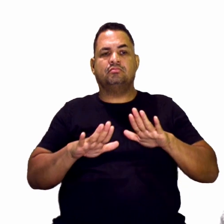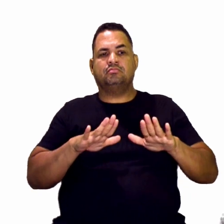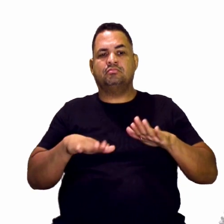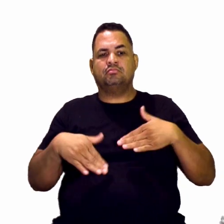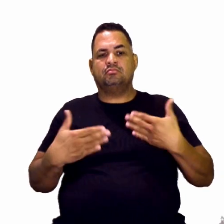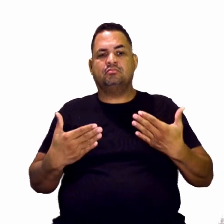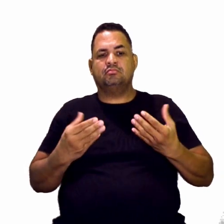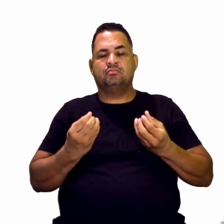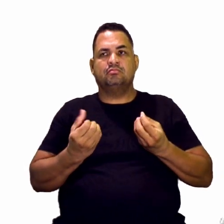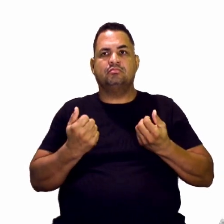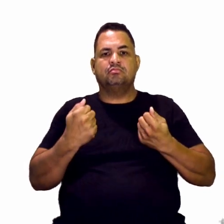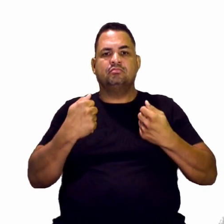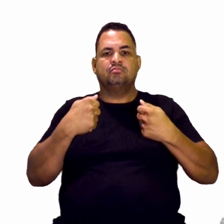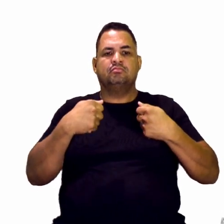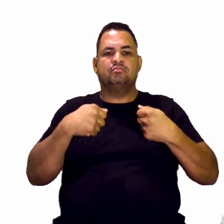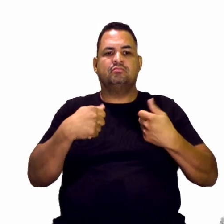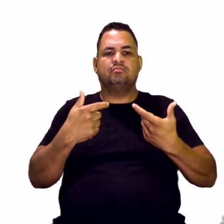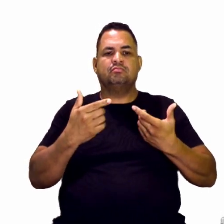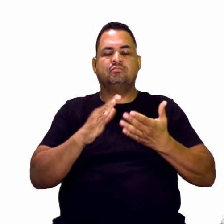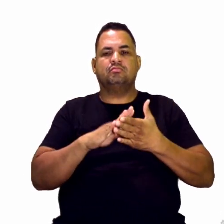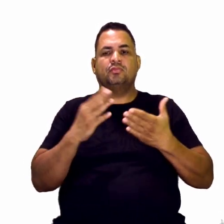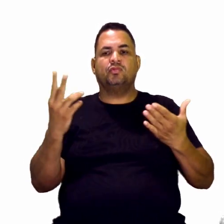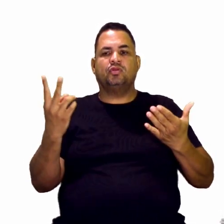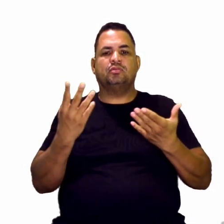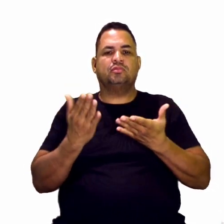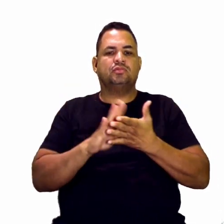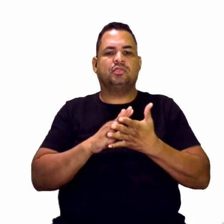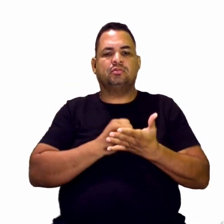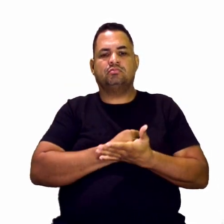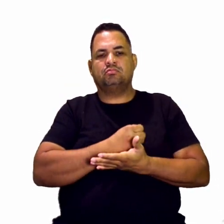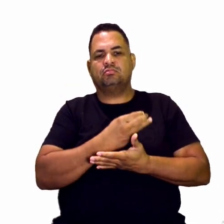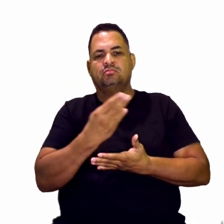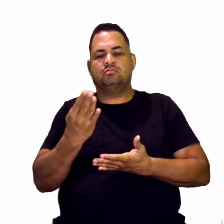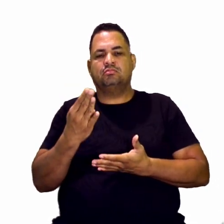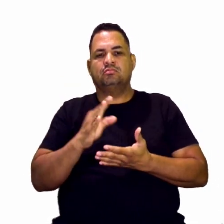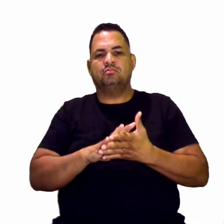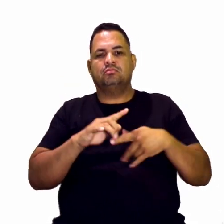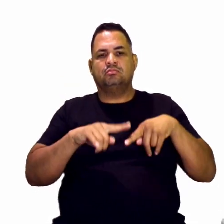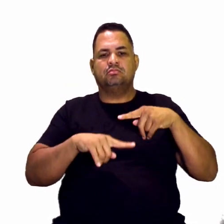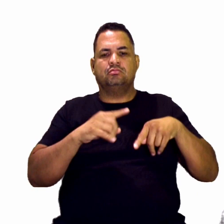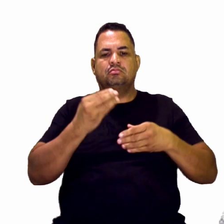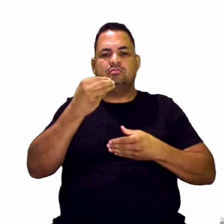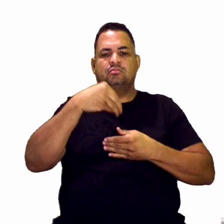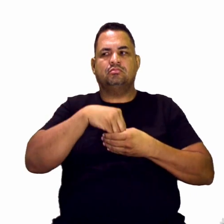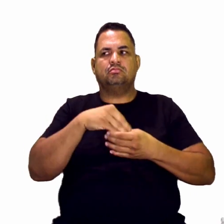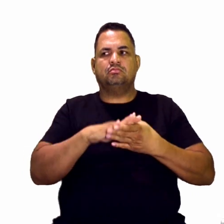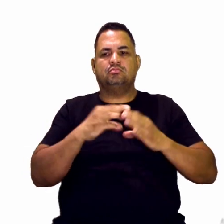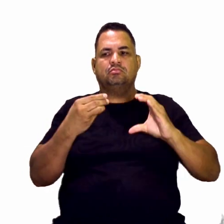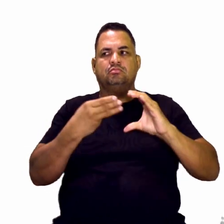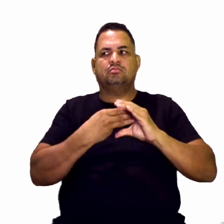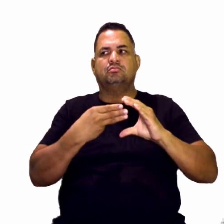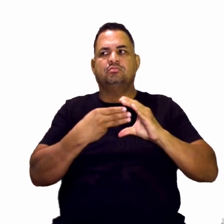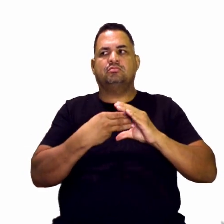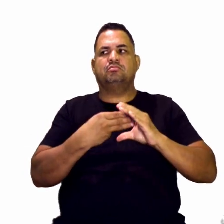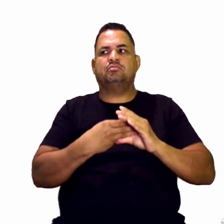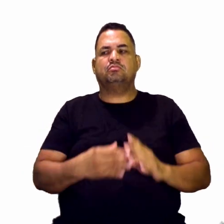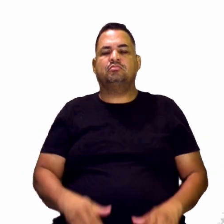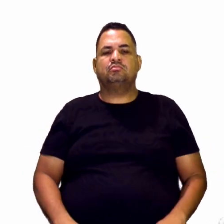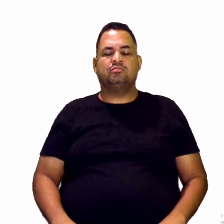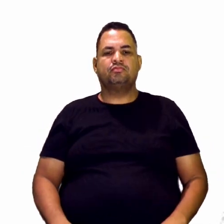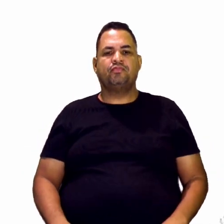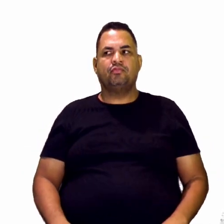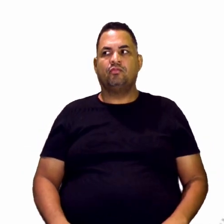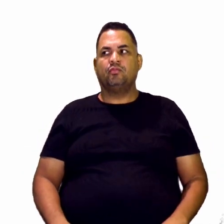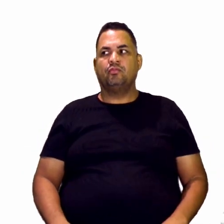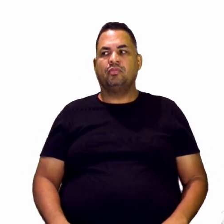depender do poder, da situação da concentração que está ocorrendo ali naquele momento, tá bom? Na célula.